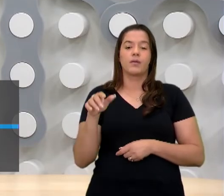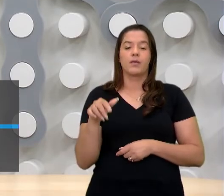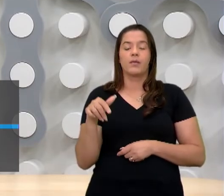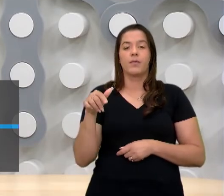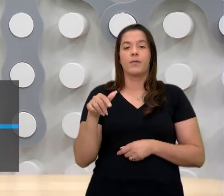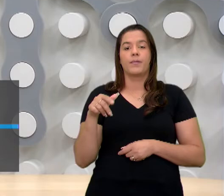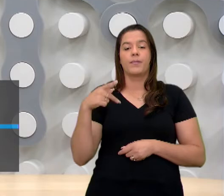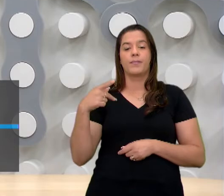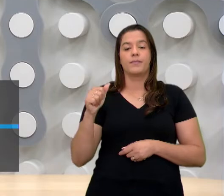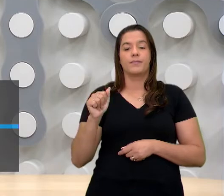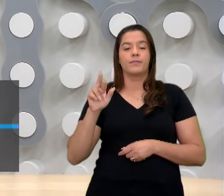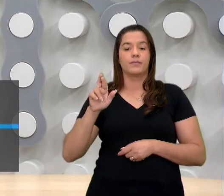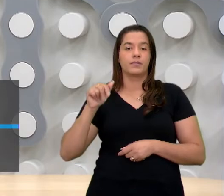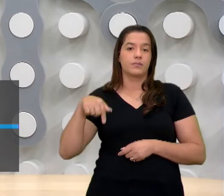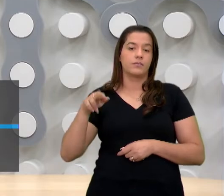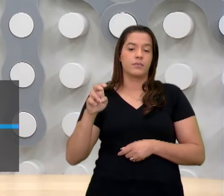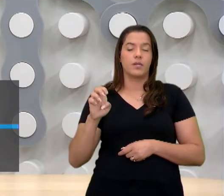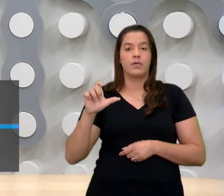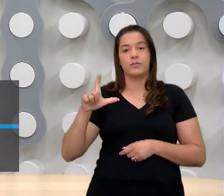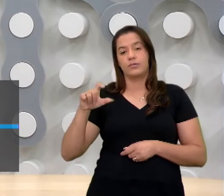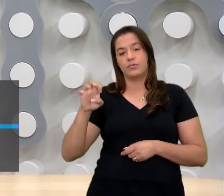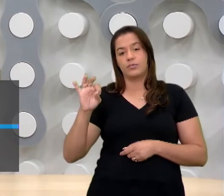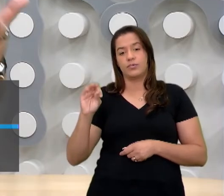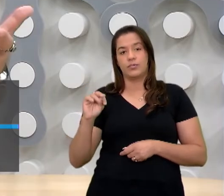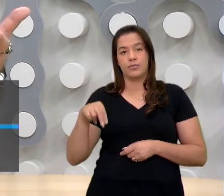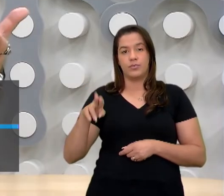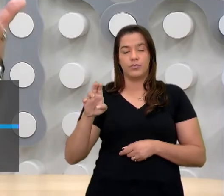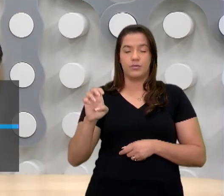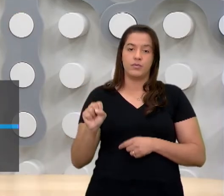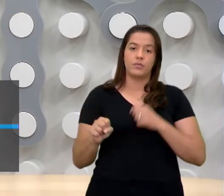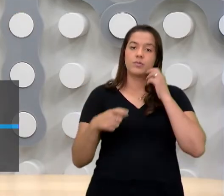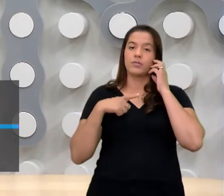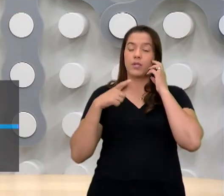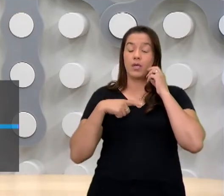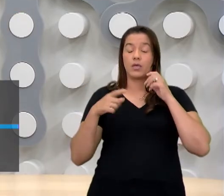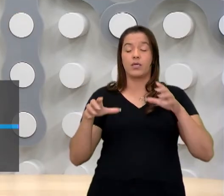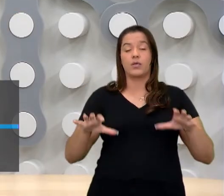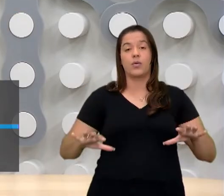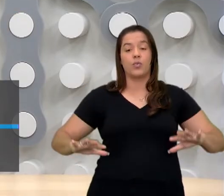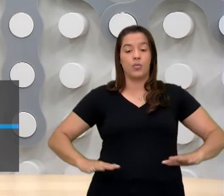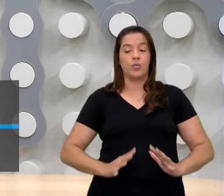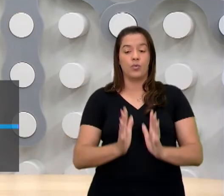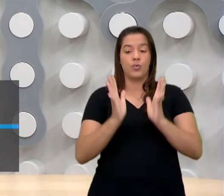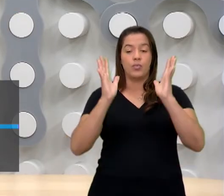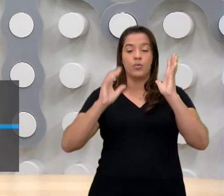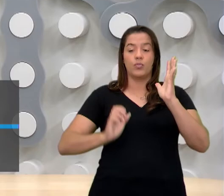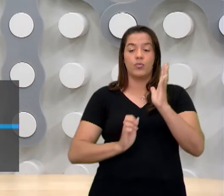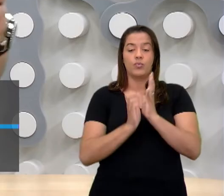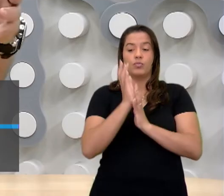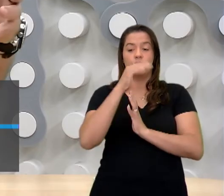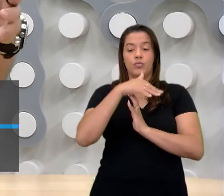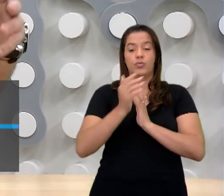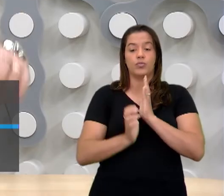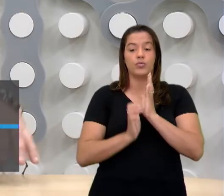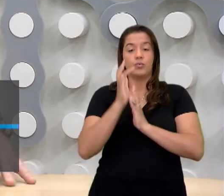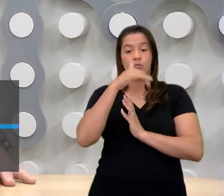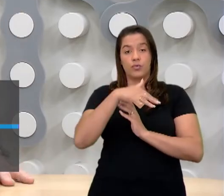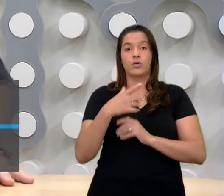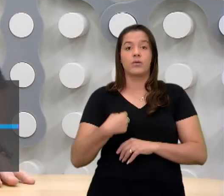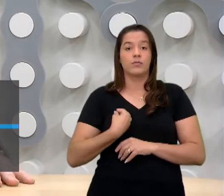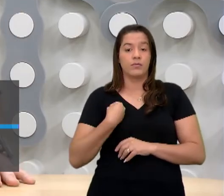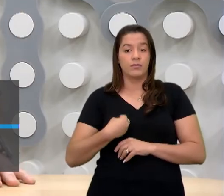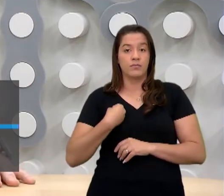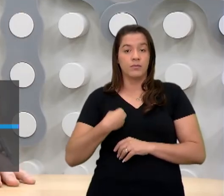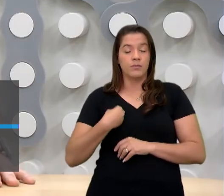Yellowstone, né, que fica dentro aí de uma boca de vulcão ativo, tem que lembrar disso, uma bolsa enorme